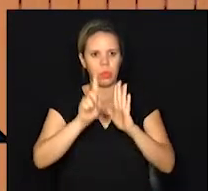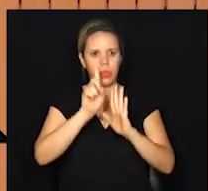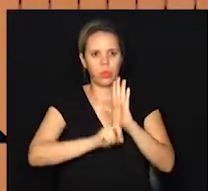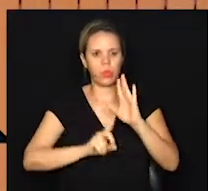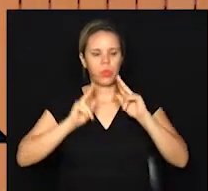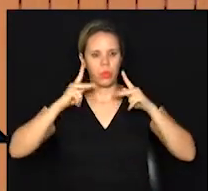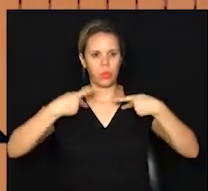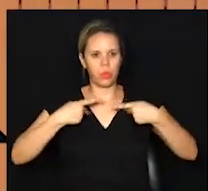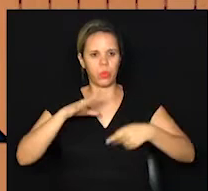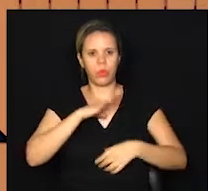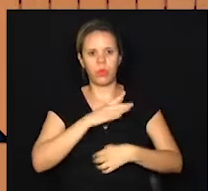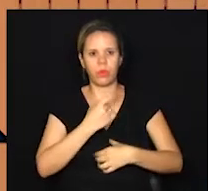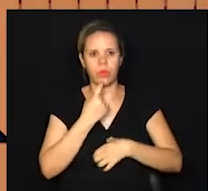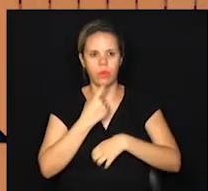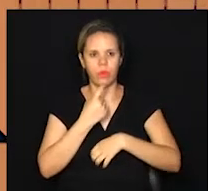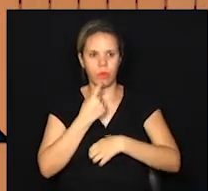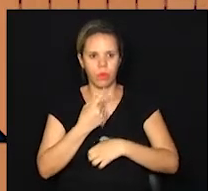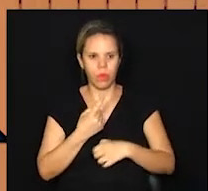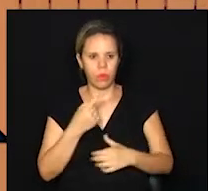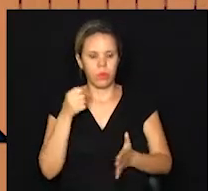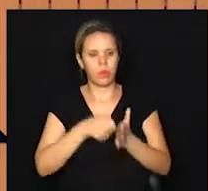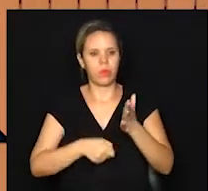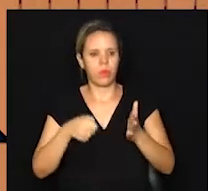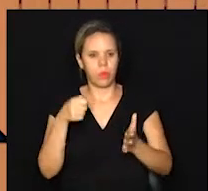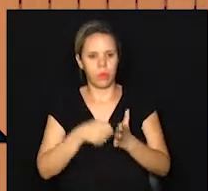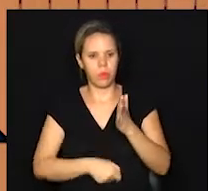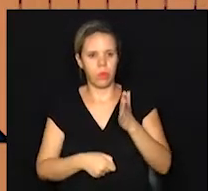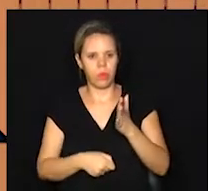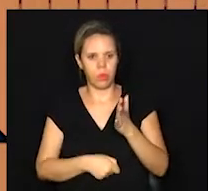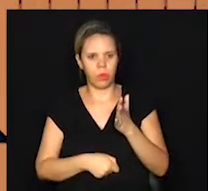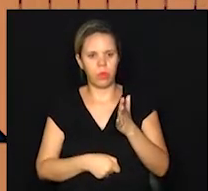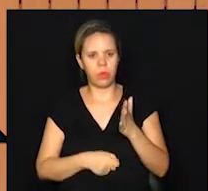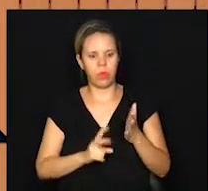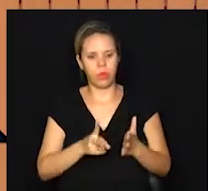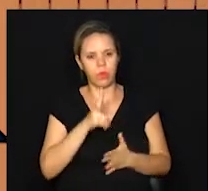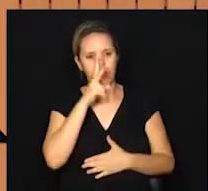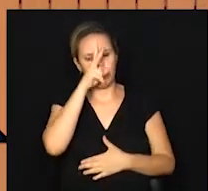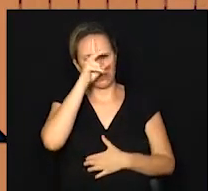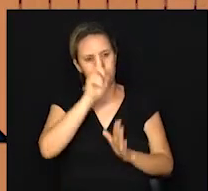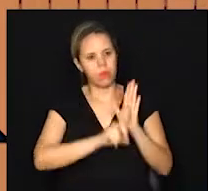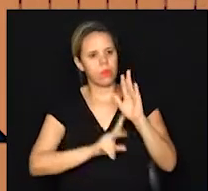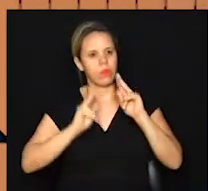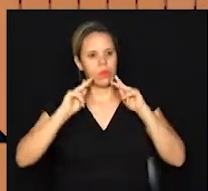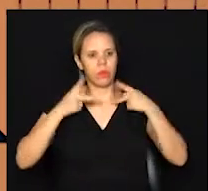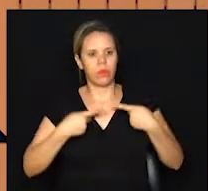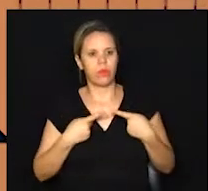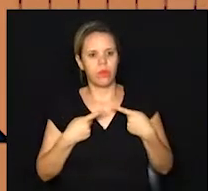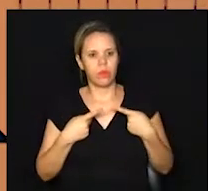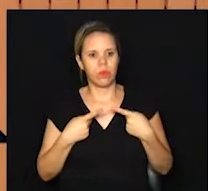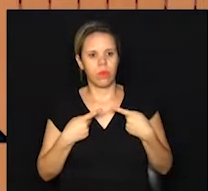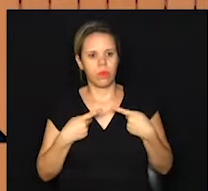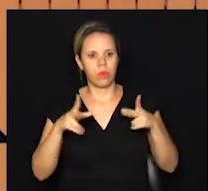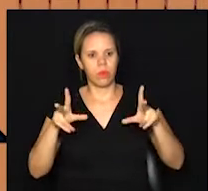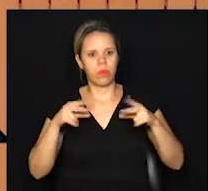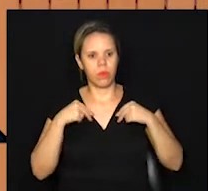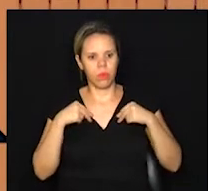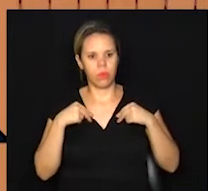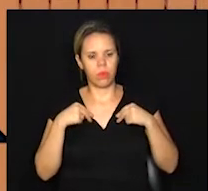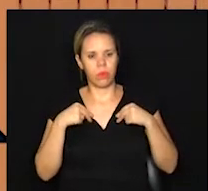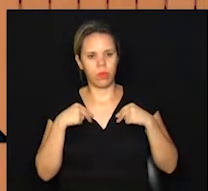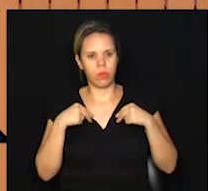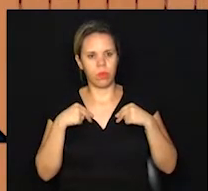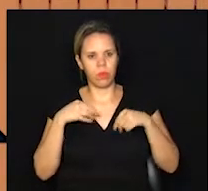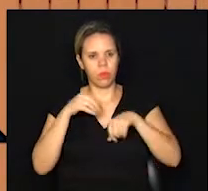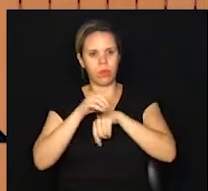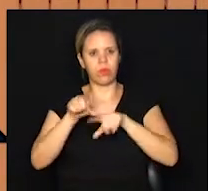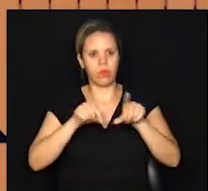na cidade de Campinas, militante assíduo dos direitos humanos, então é merecedor dessa indicação